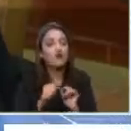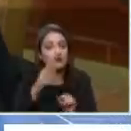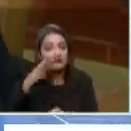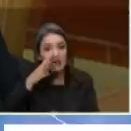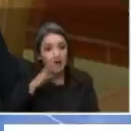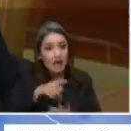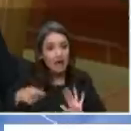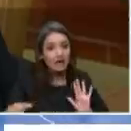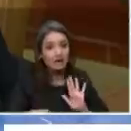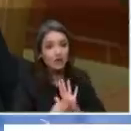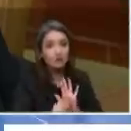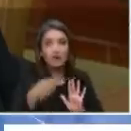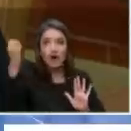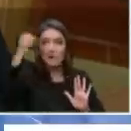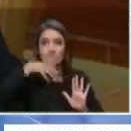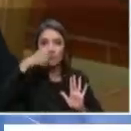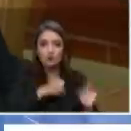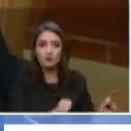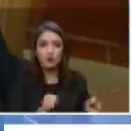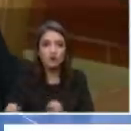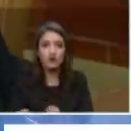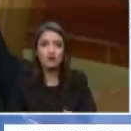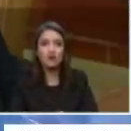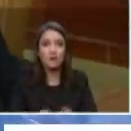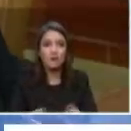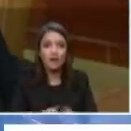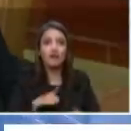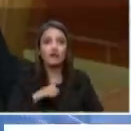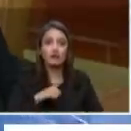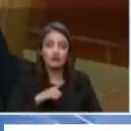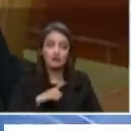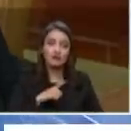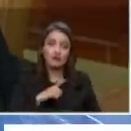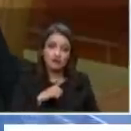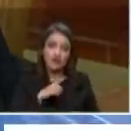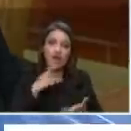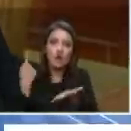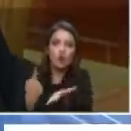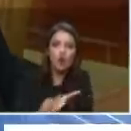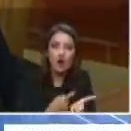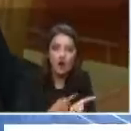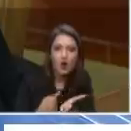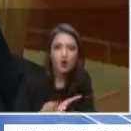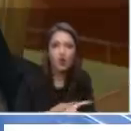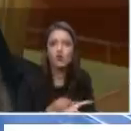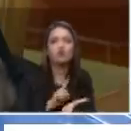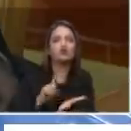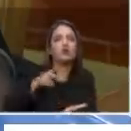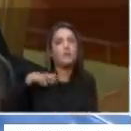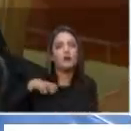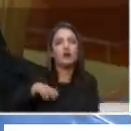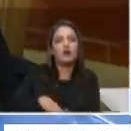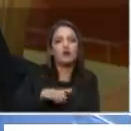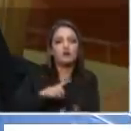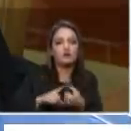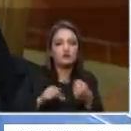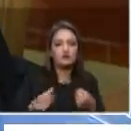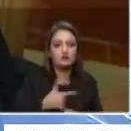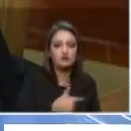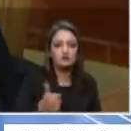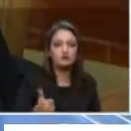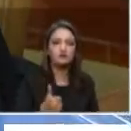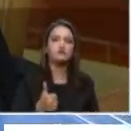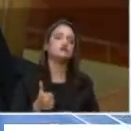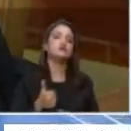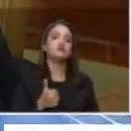criminal transitada em julgado. Mas só lembrando aqui, não vai ser a primeira vez que o TSE vai lidar com isso. Então, outras vezes, o